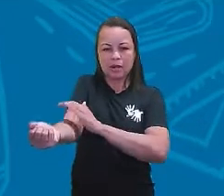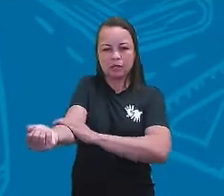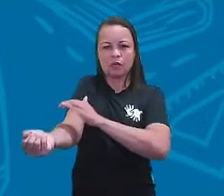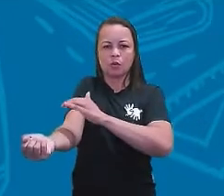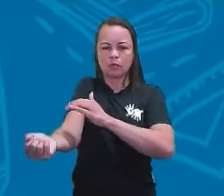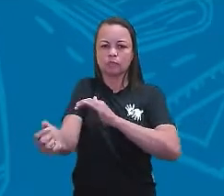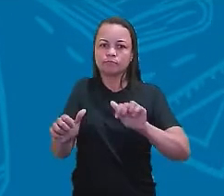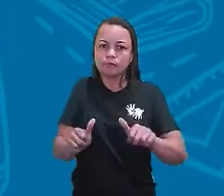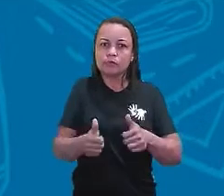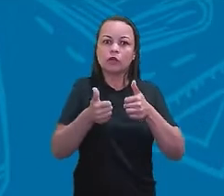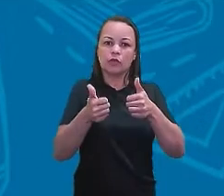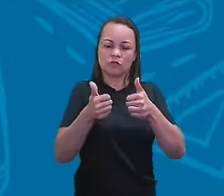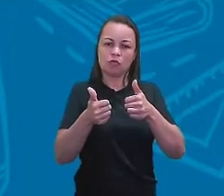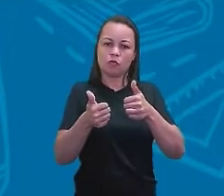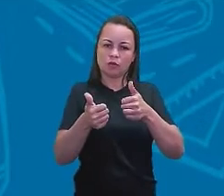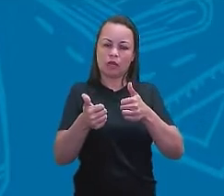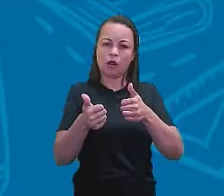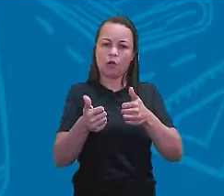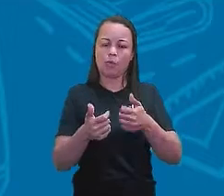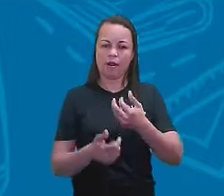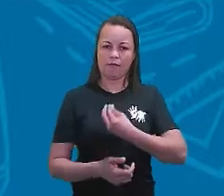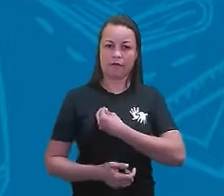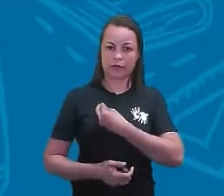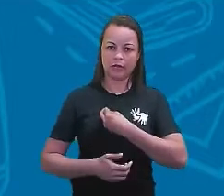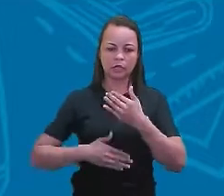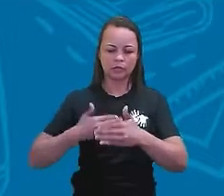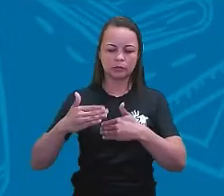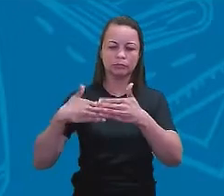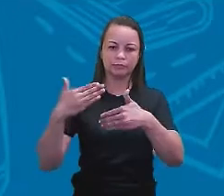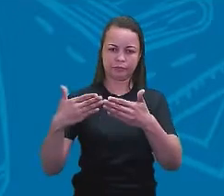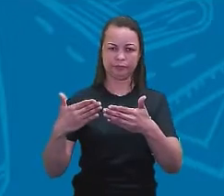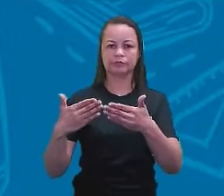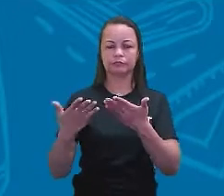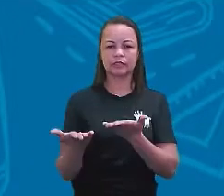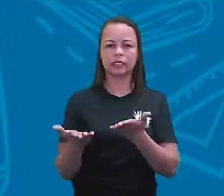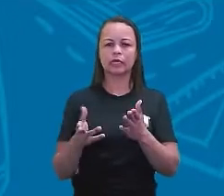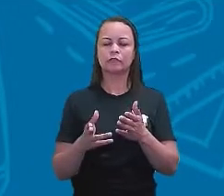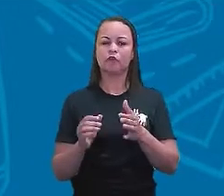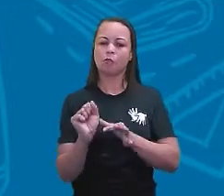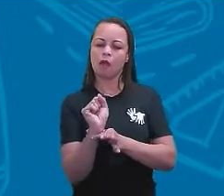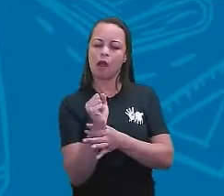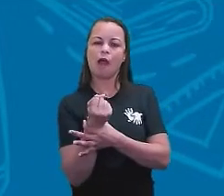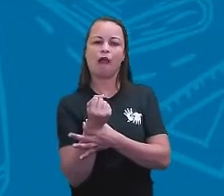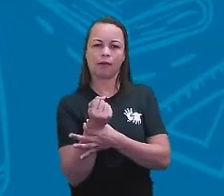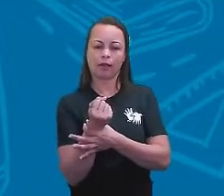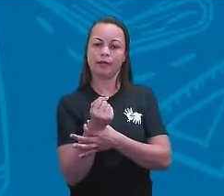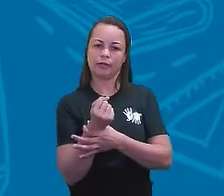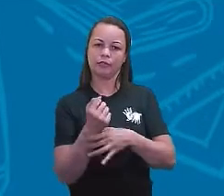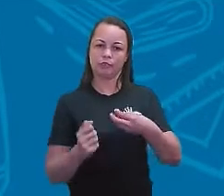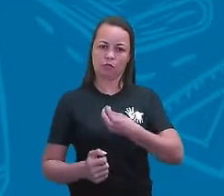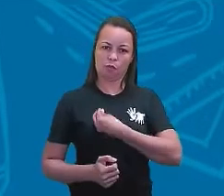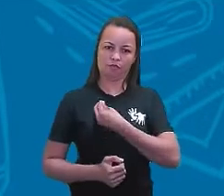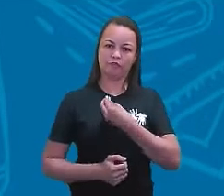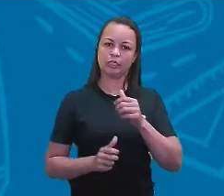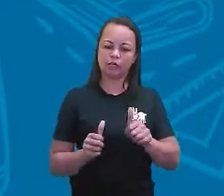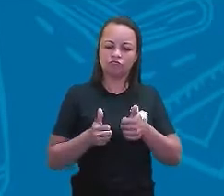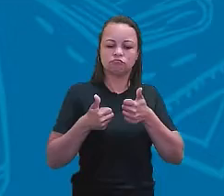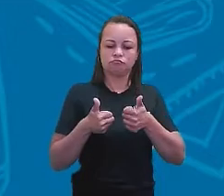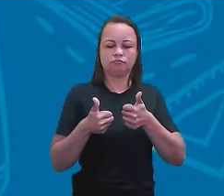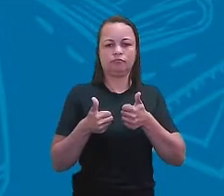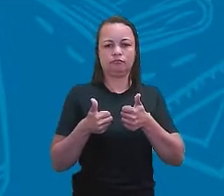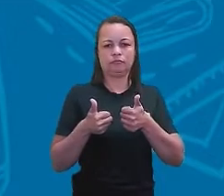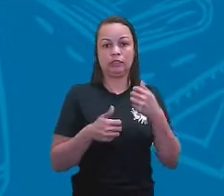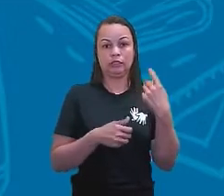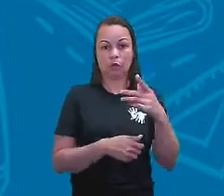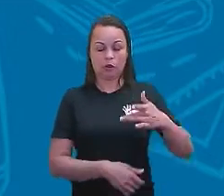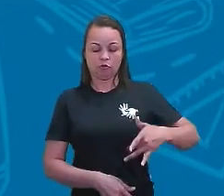saudável, ideal para a nossa sobrevivência, de forma homeostática, de forma que garanta uma vida saudável. Sim, porque é lá que vai